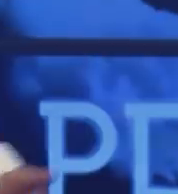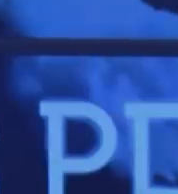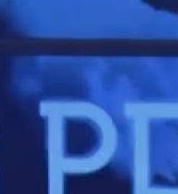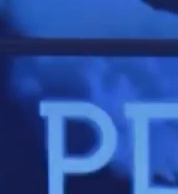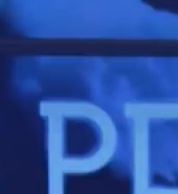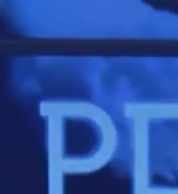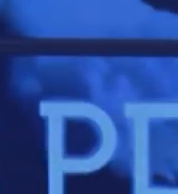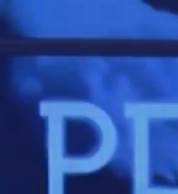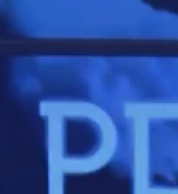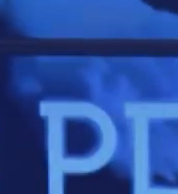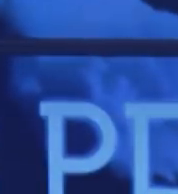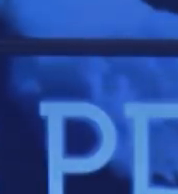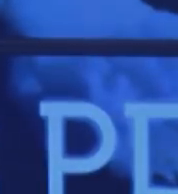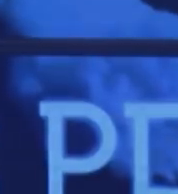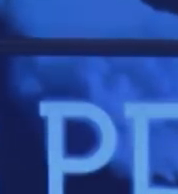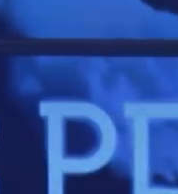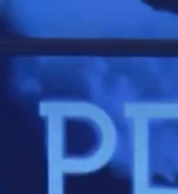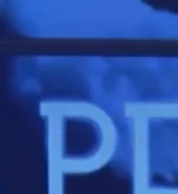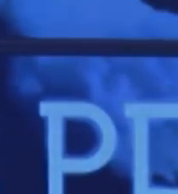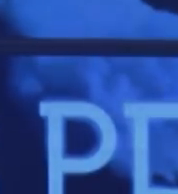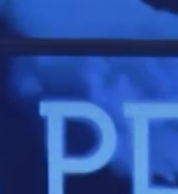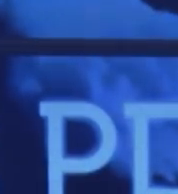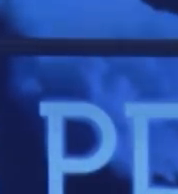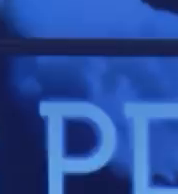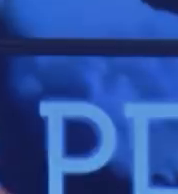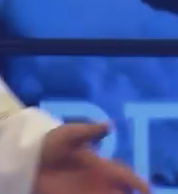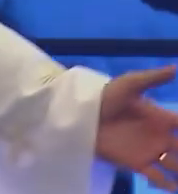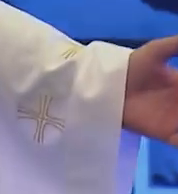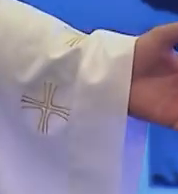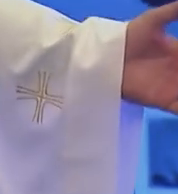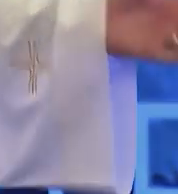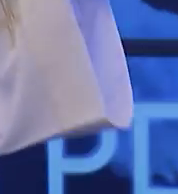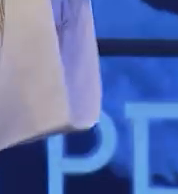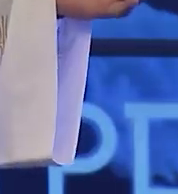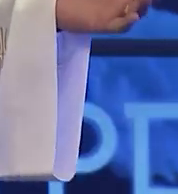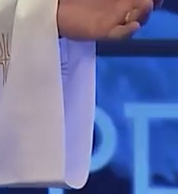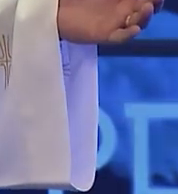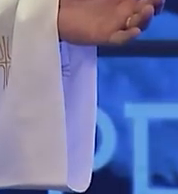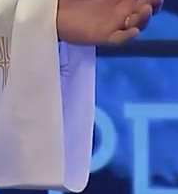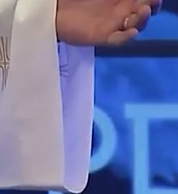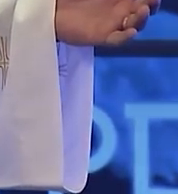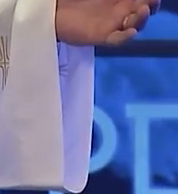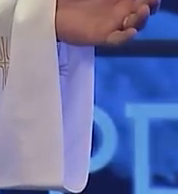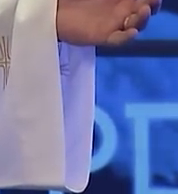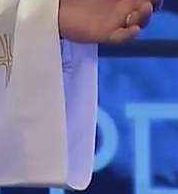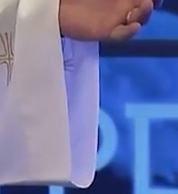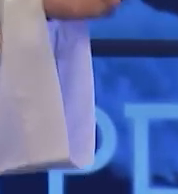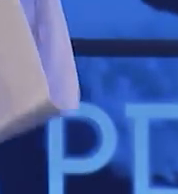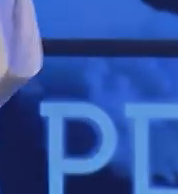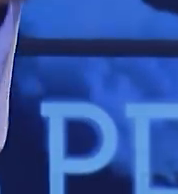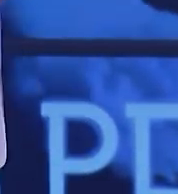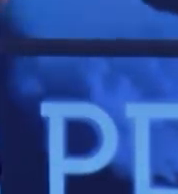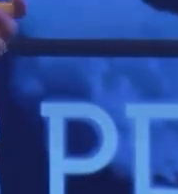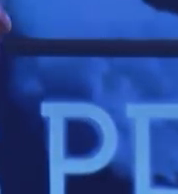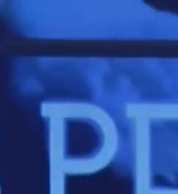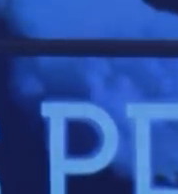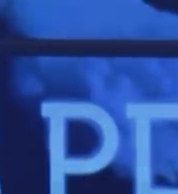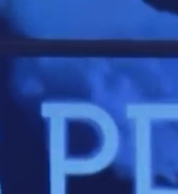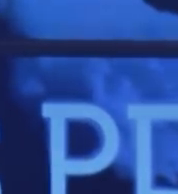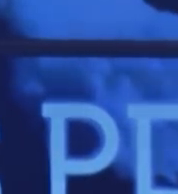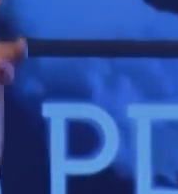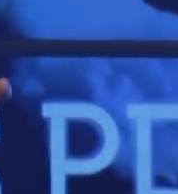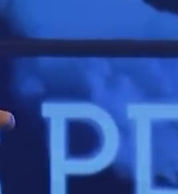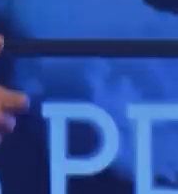altar, melhor, neste altar de adoração, que é o auditório, o nosso querido